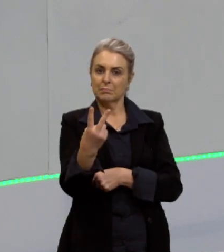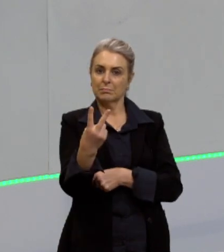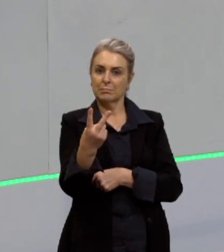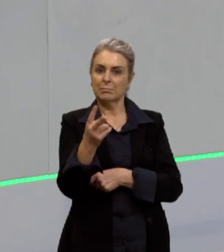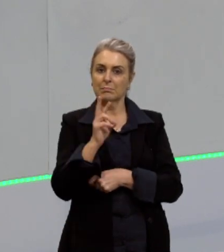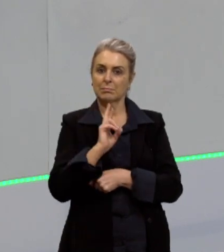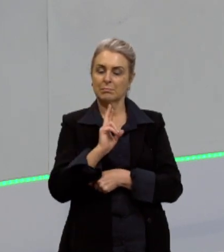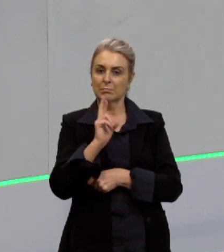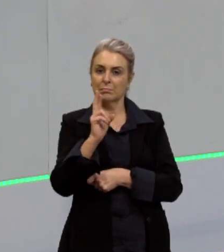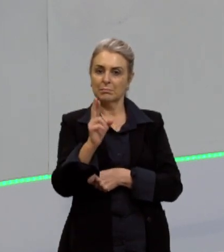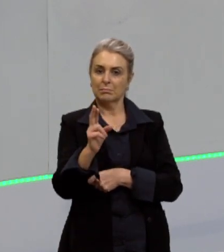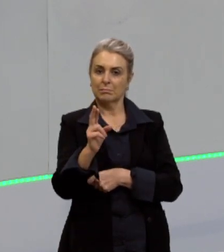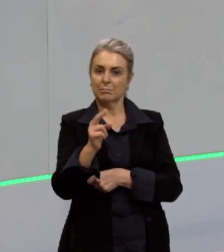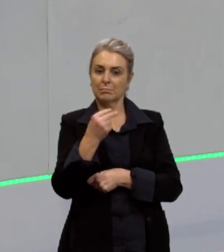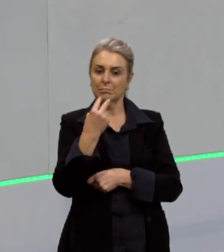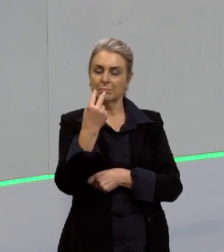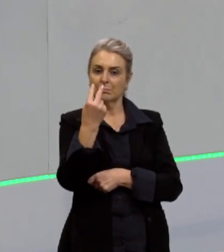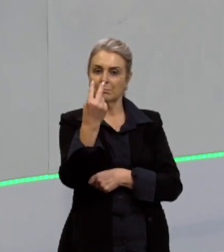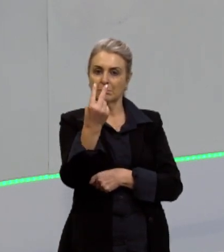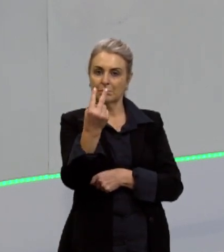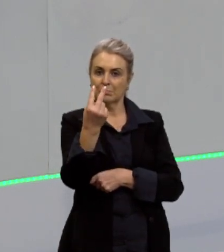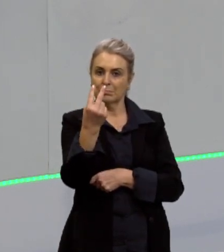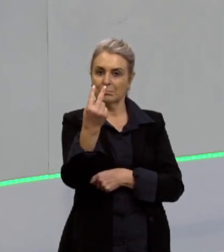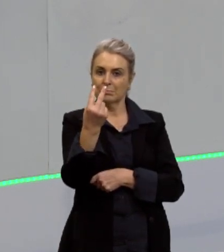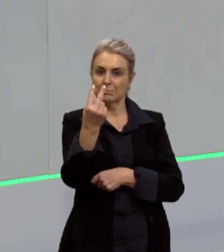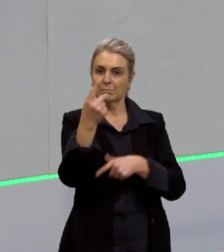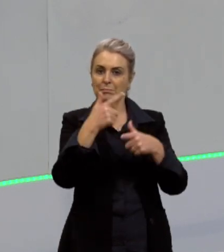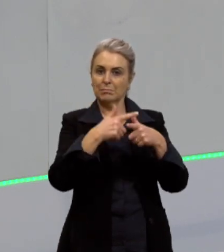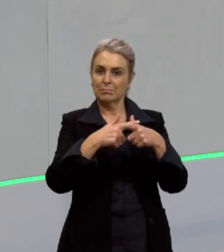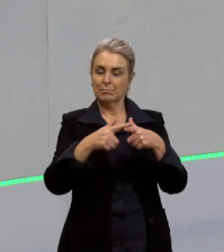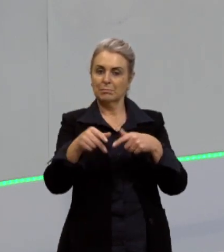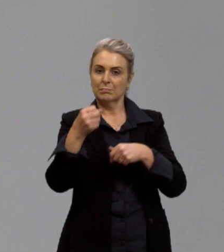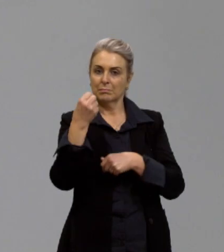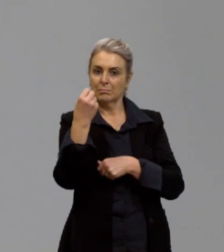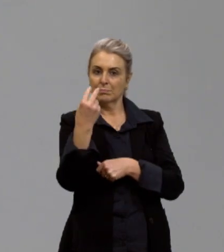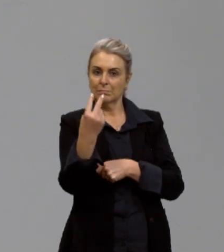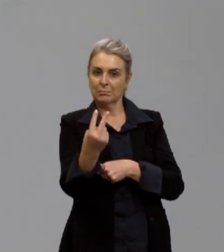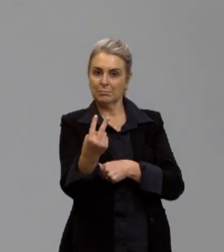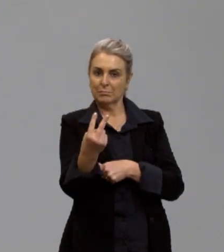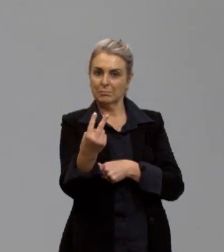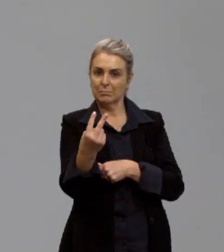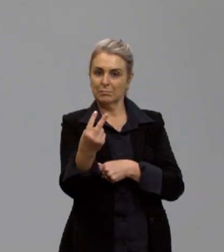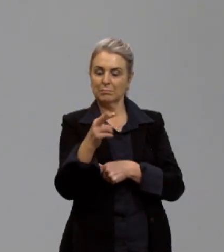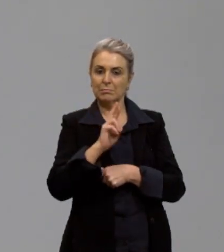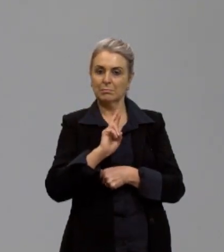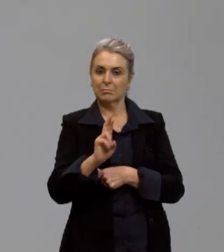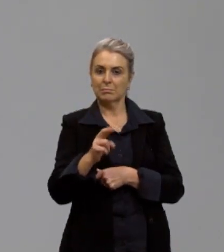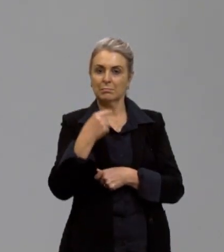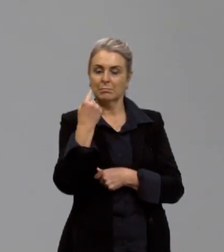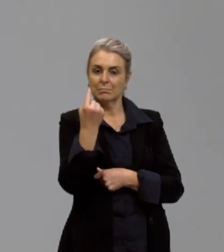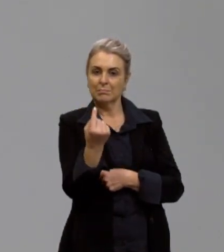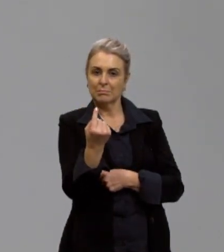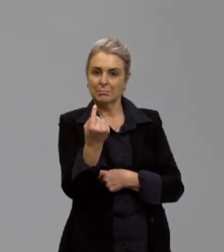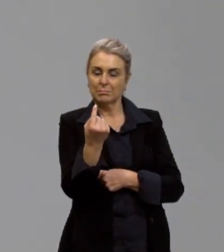é 2 dividido por 2, que é 1.